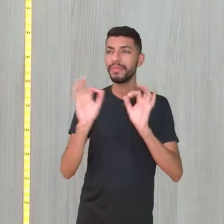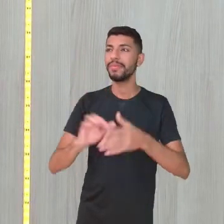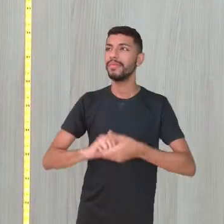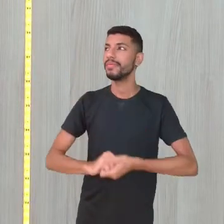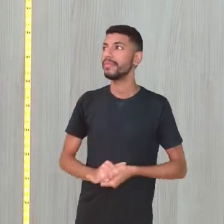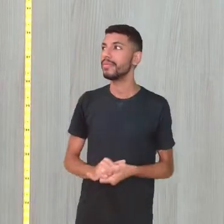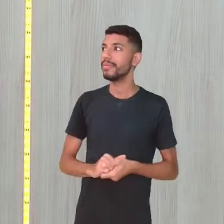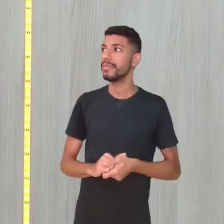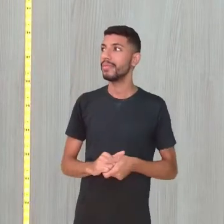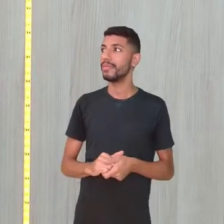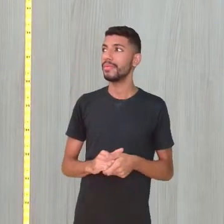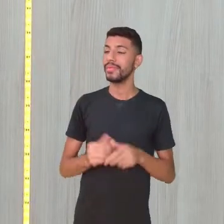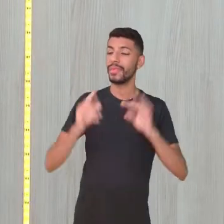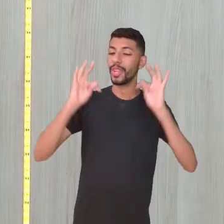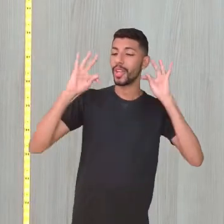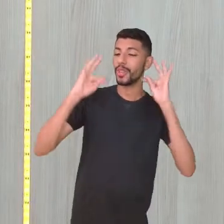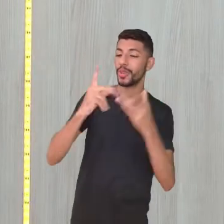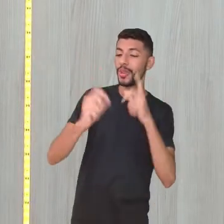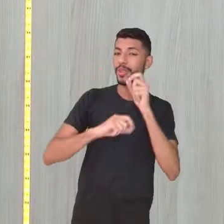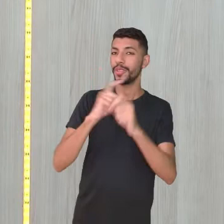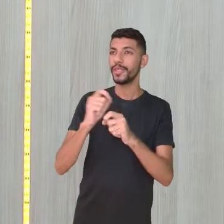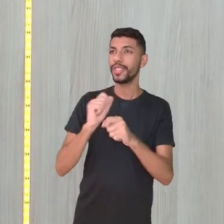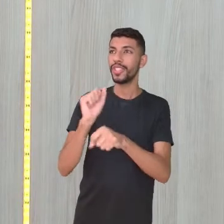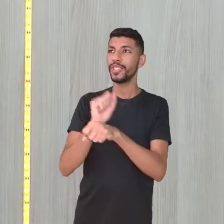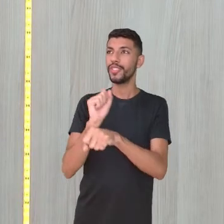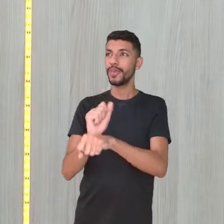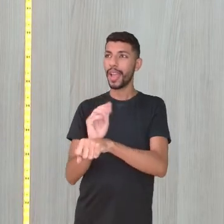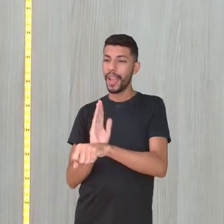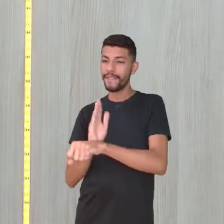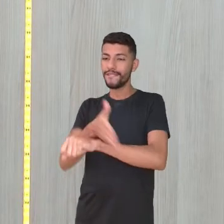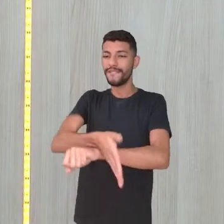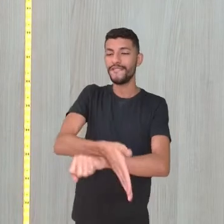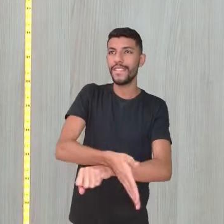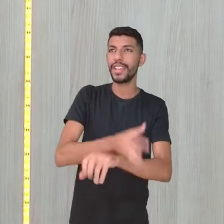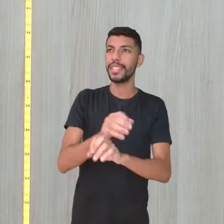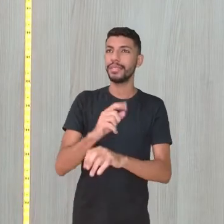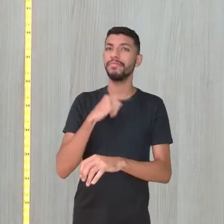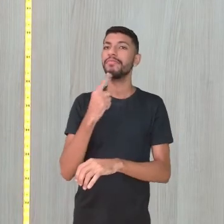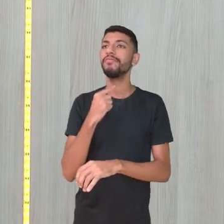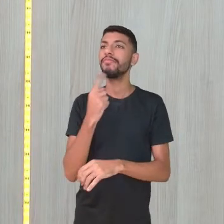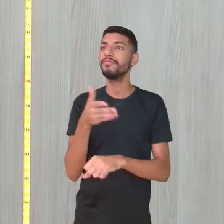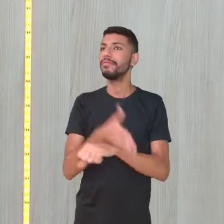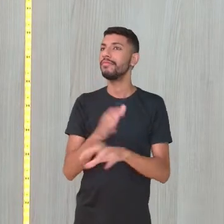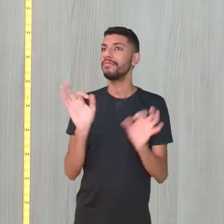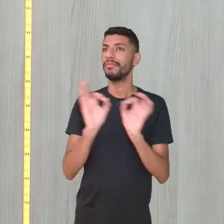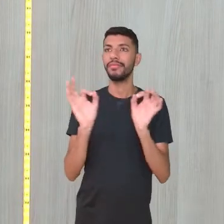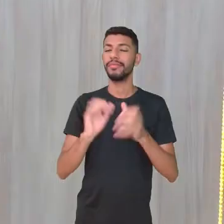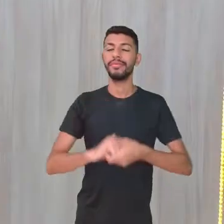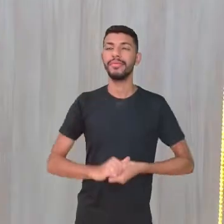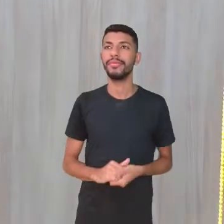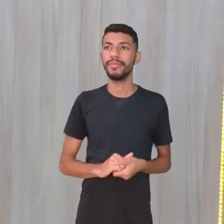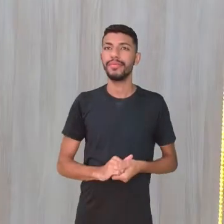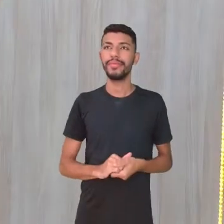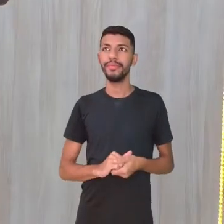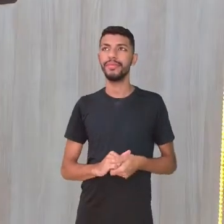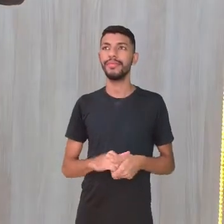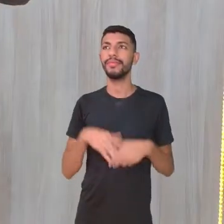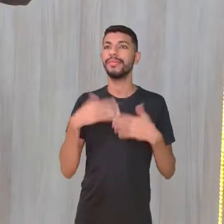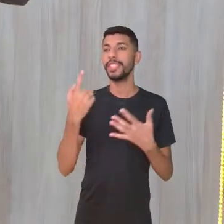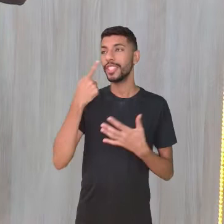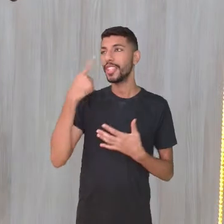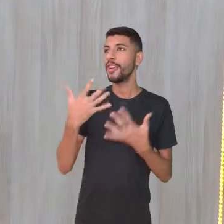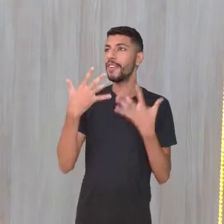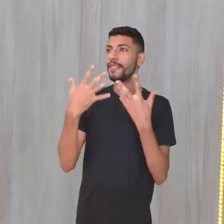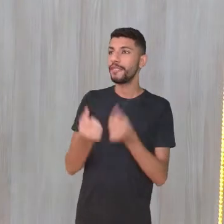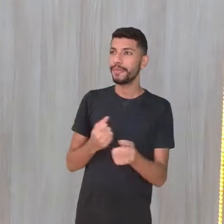mundo aí esperando que alguém entre, né? E ninguém entrou. Então vamos lá, pessoal.